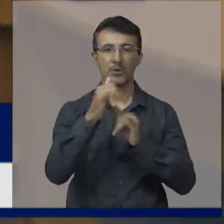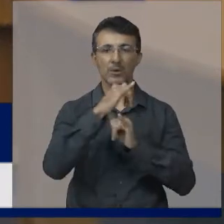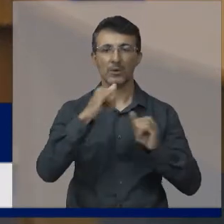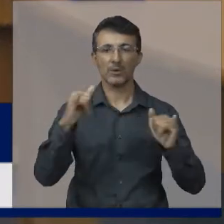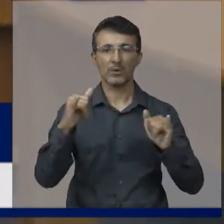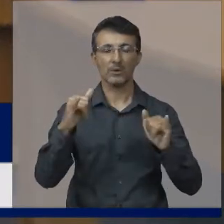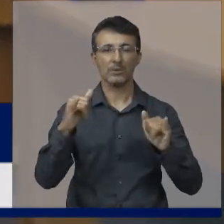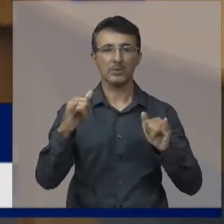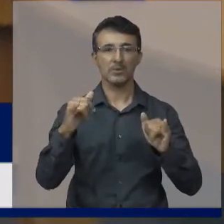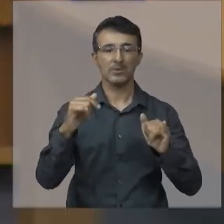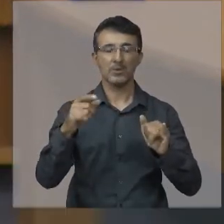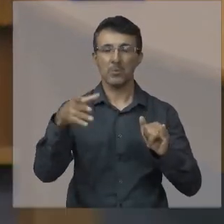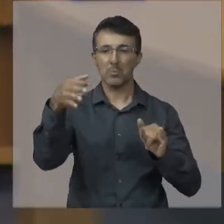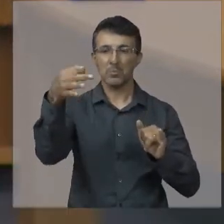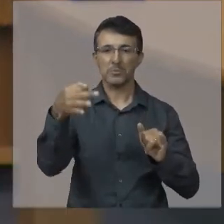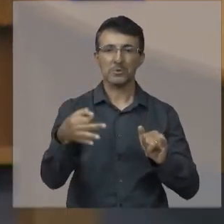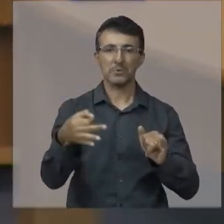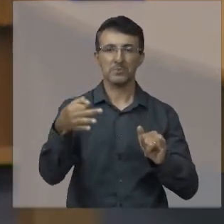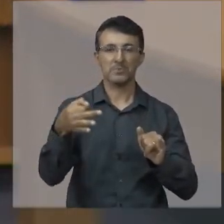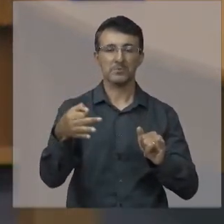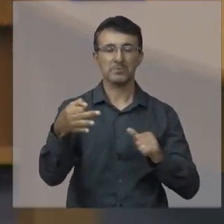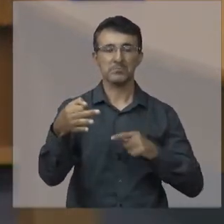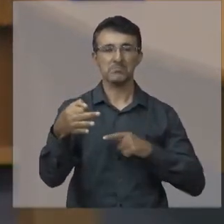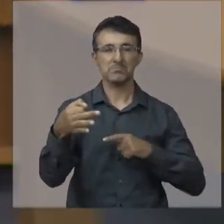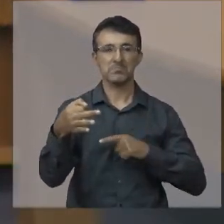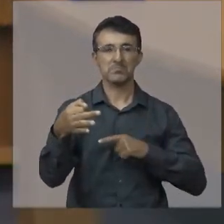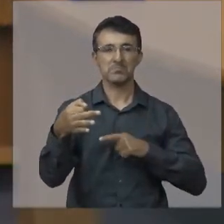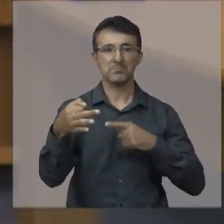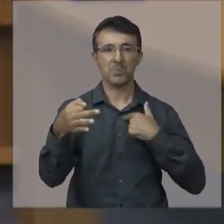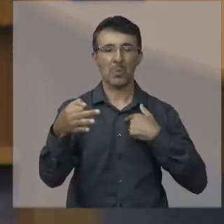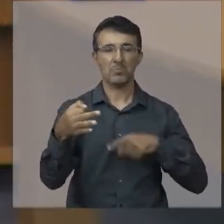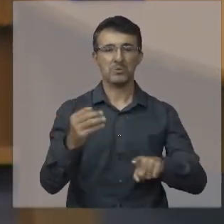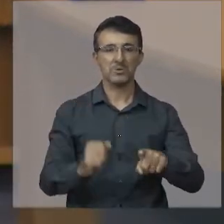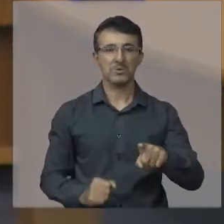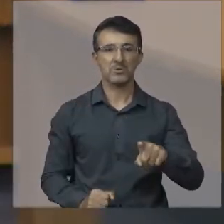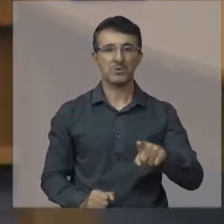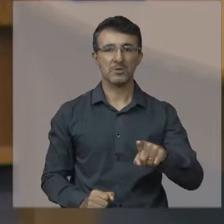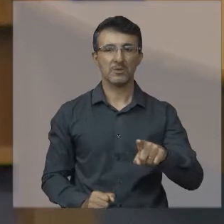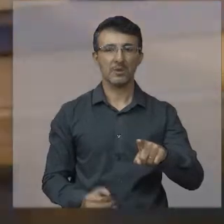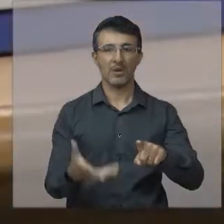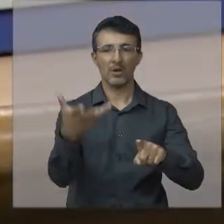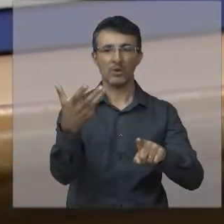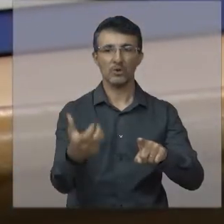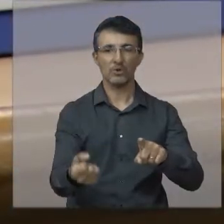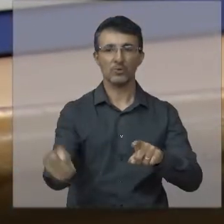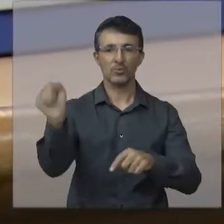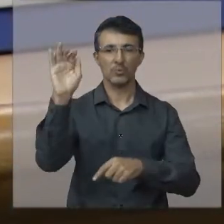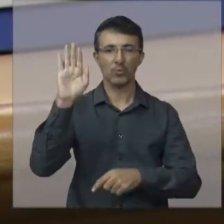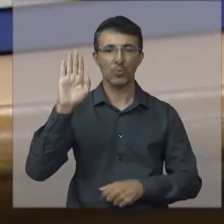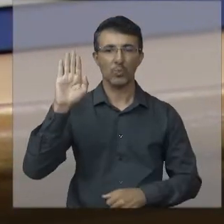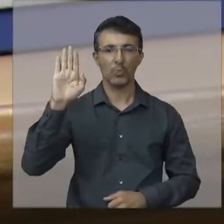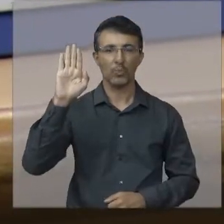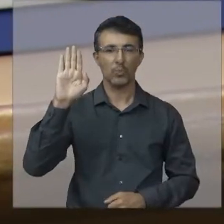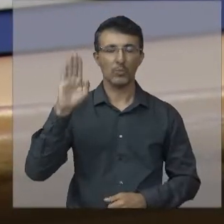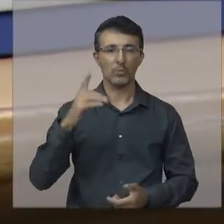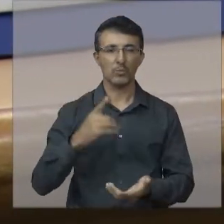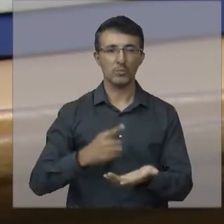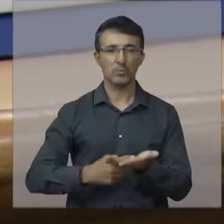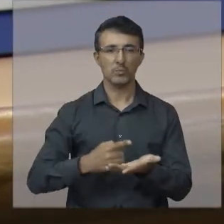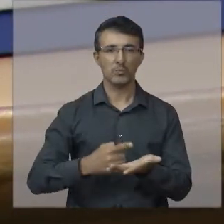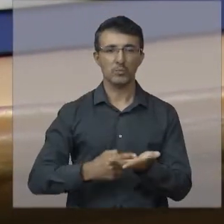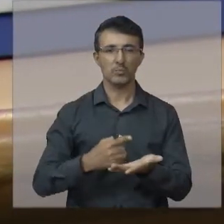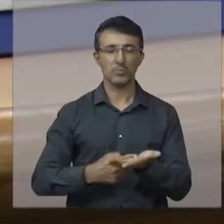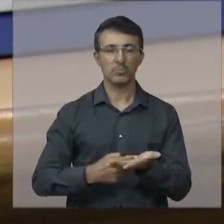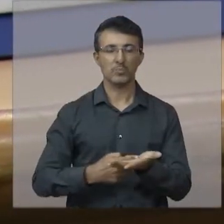pode ter certeza que irei assumir o compromisso de ser